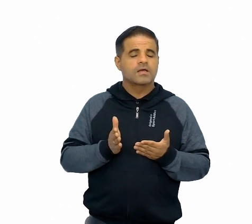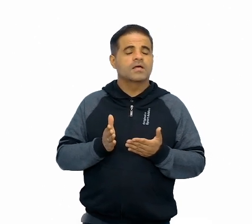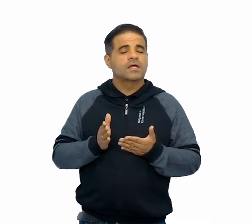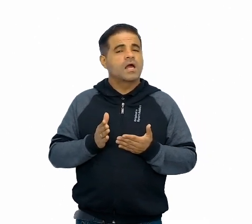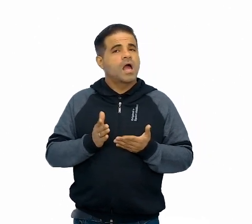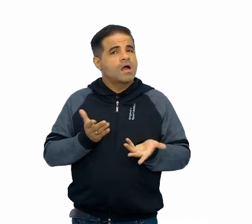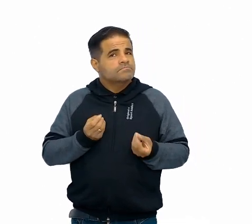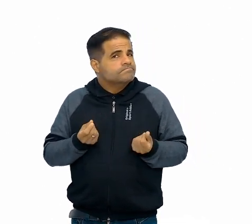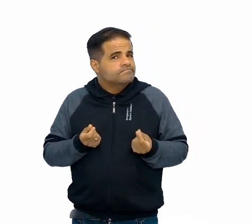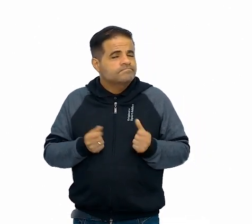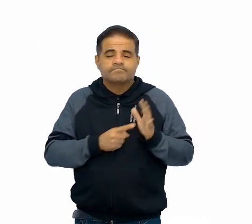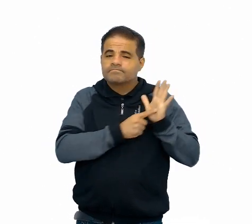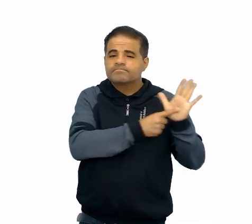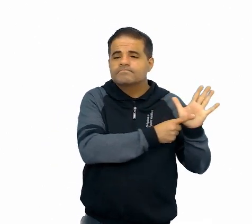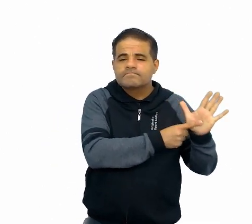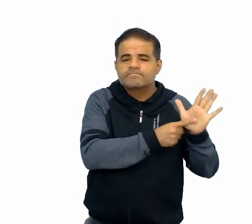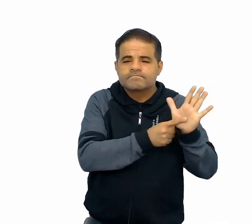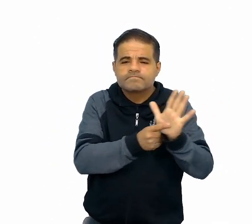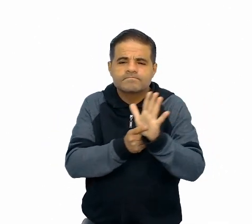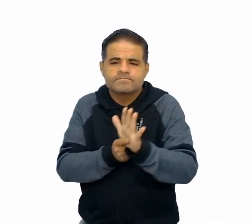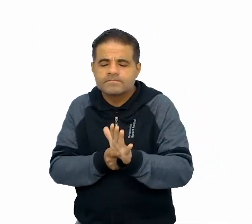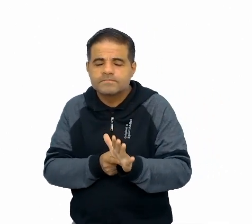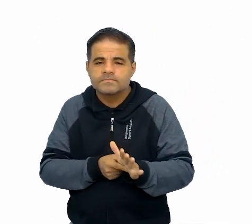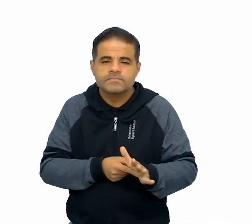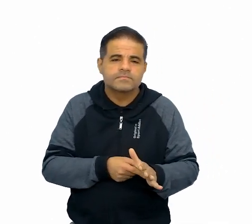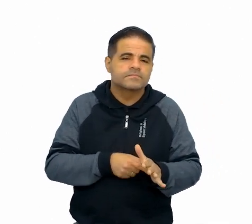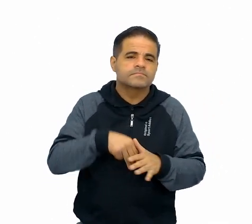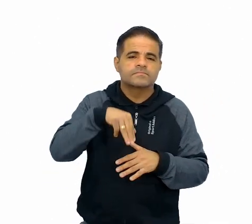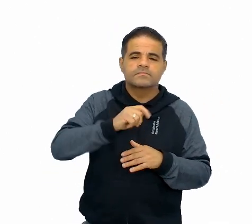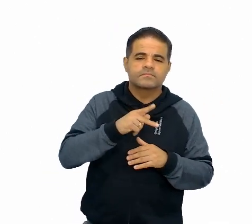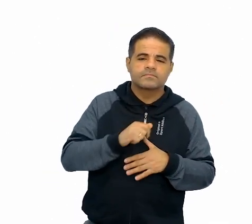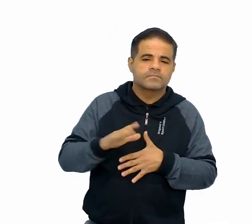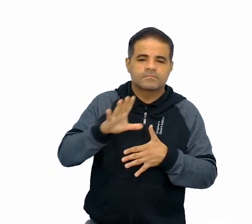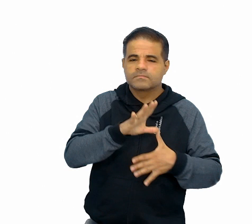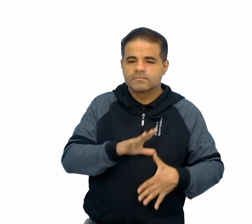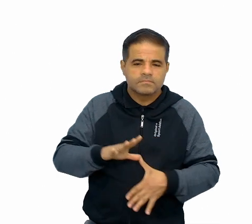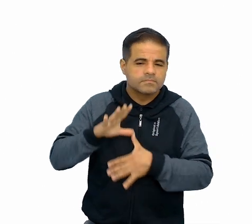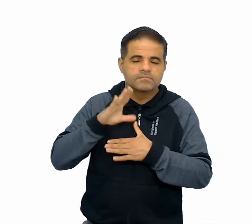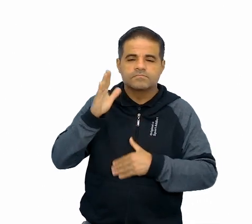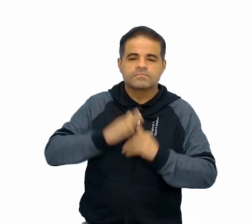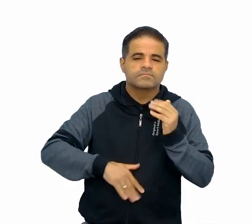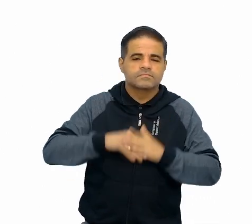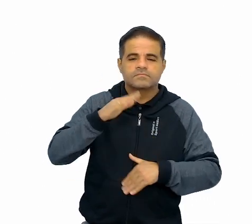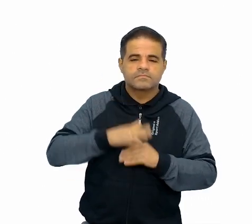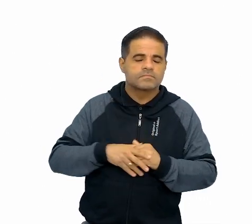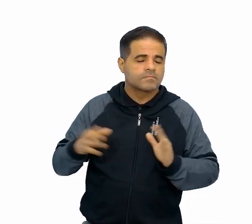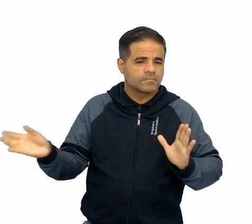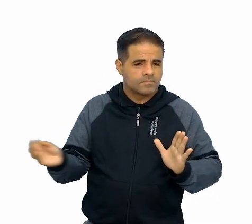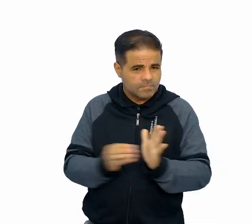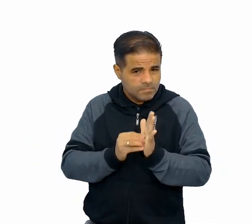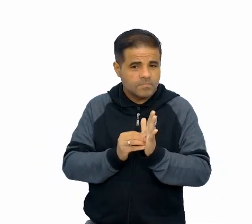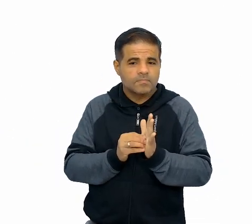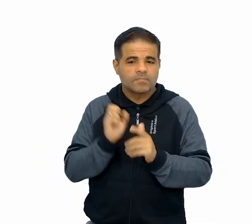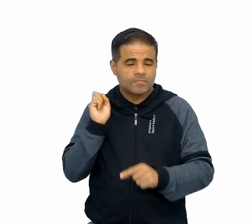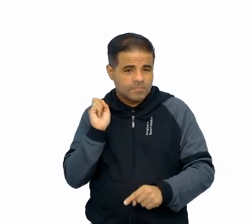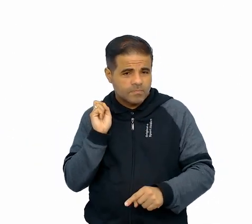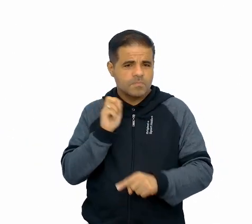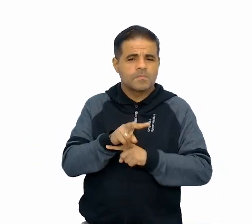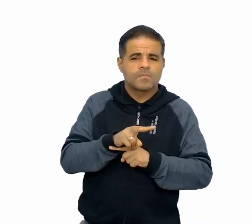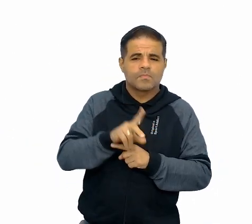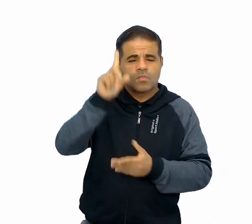podemos realizar apontamentos para a elaboração do mapa de quadrinhas e cantigas, tornando aí as